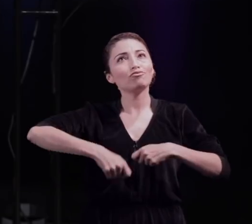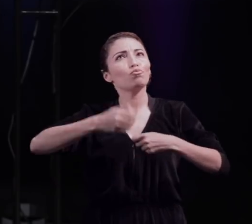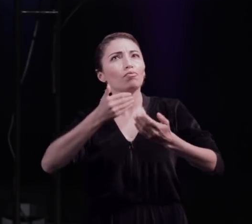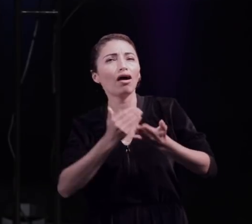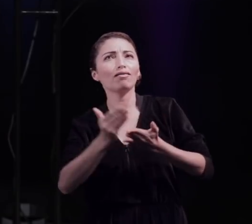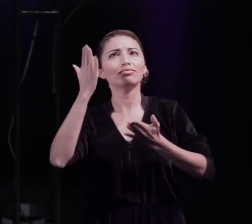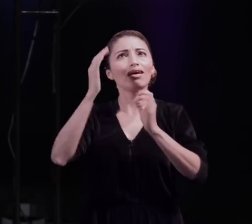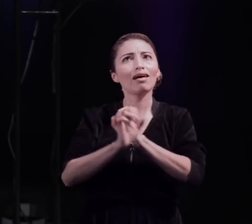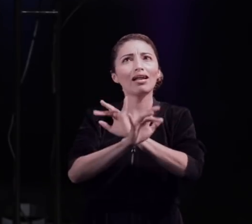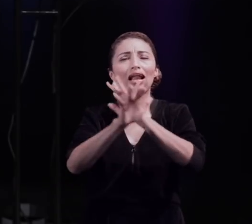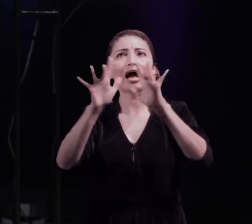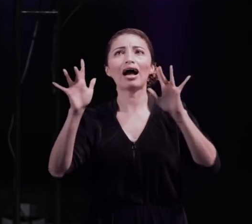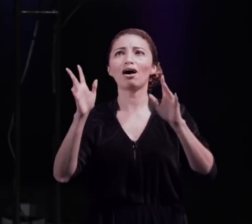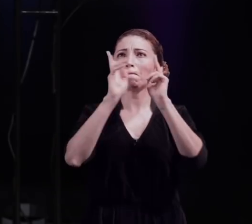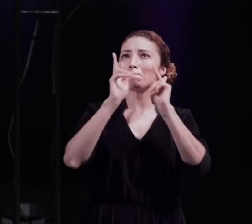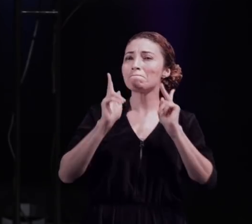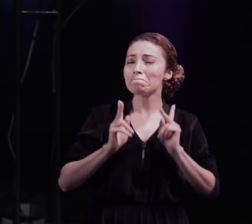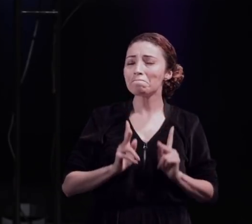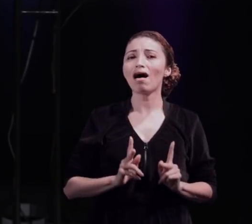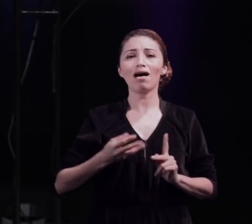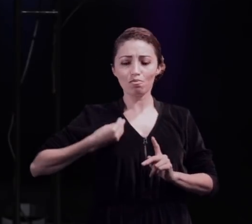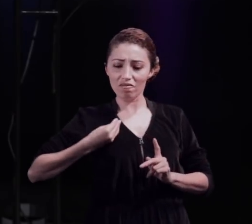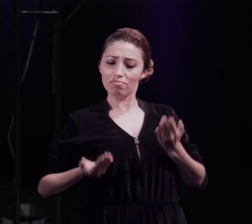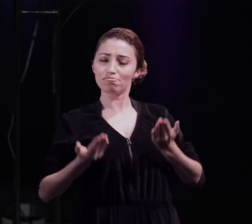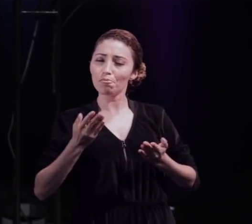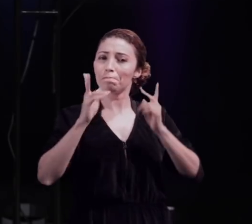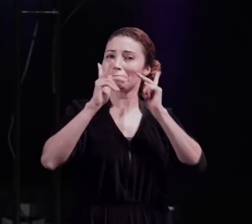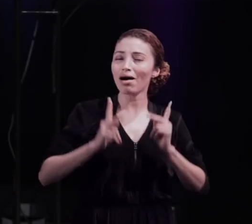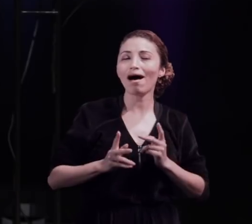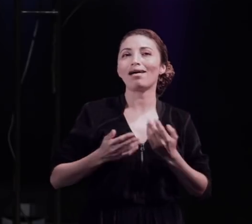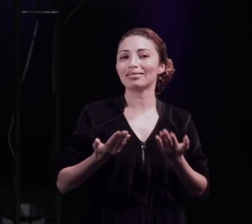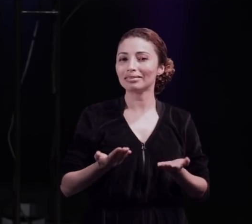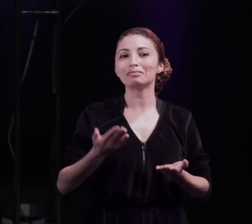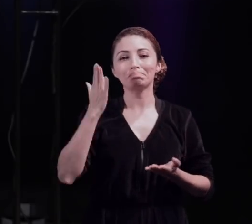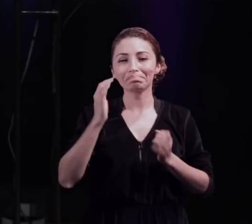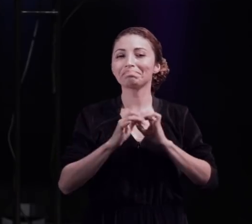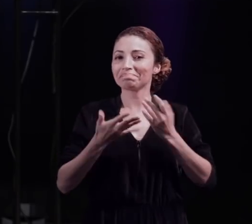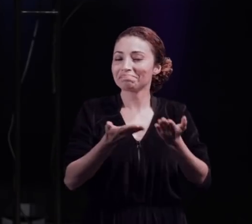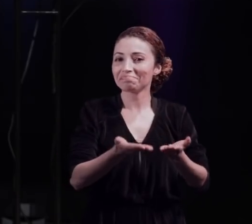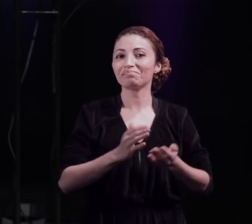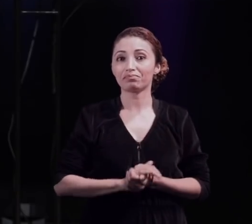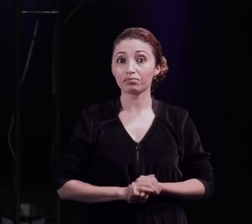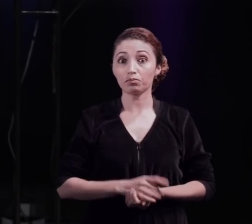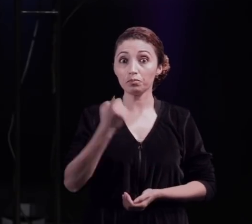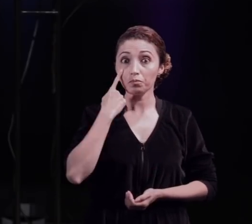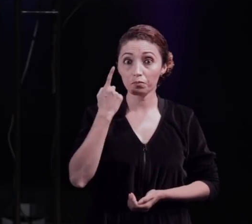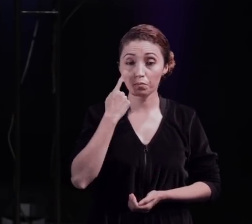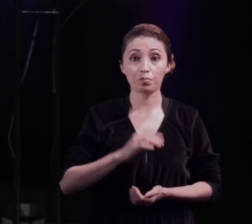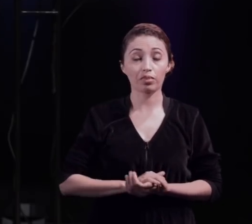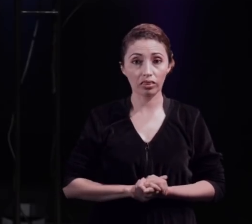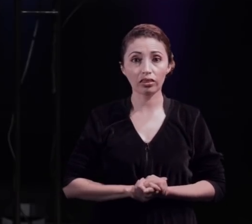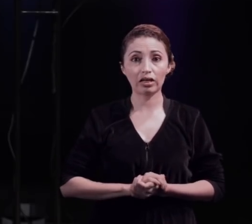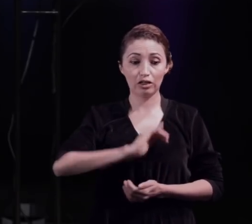da paz, como viver uma vida equilibrada e uma vida em paz. Veja o texto